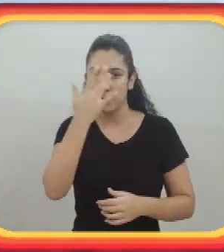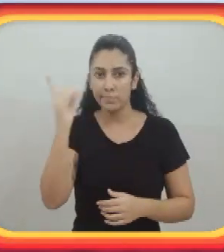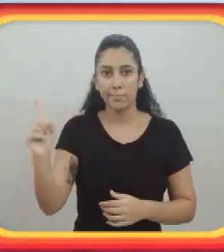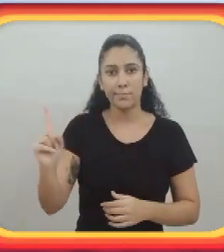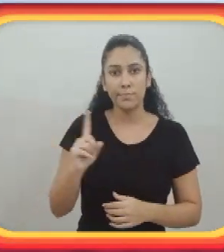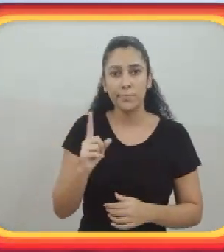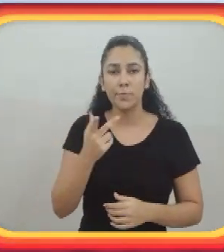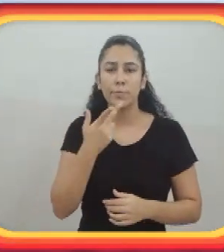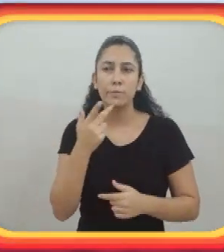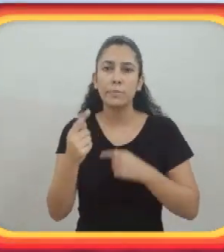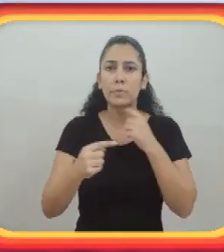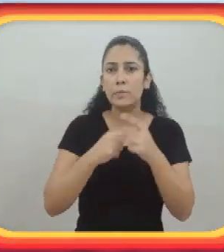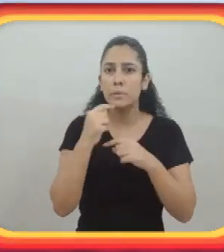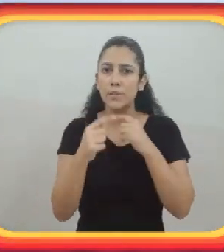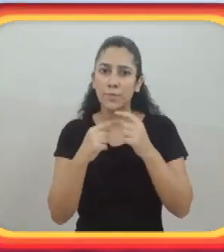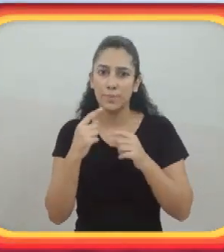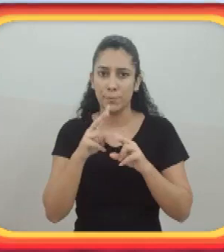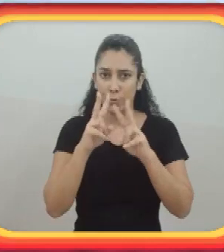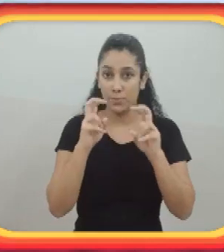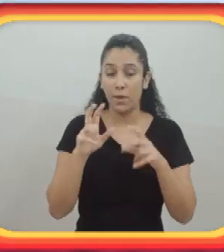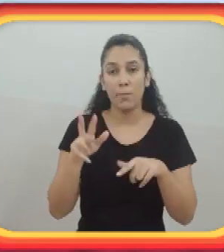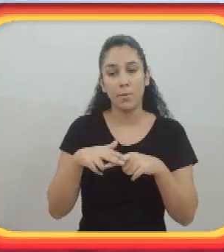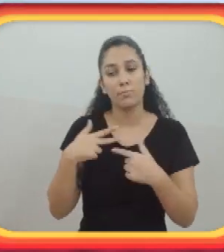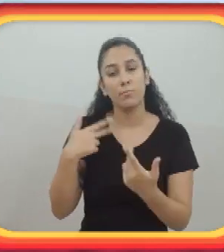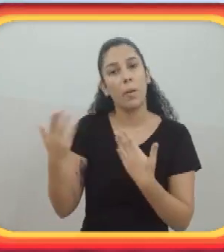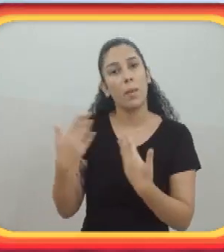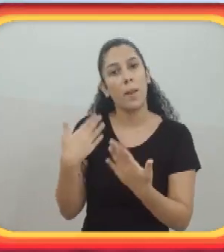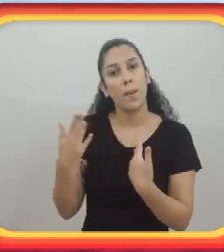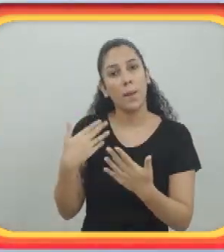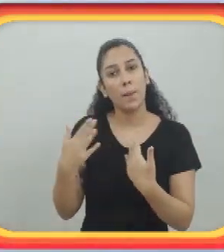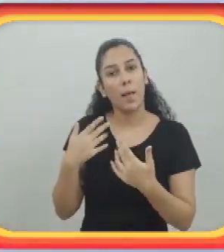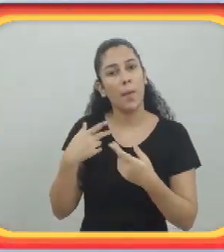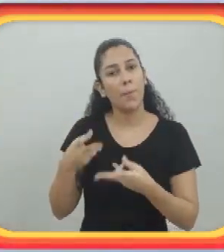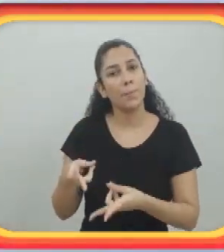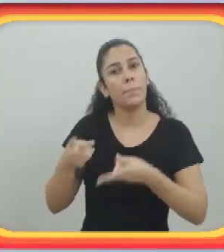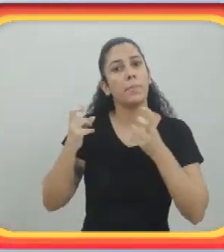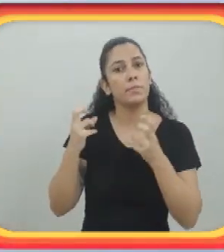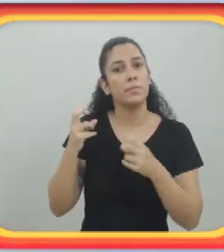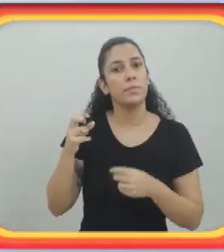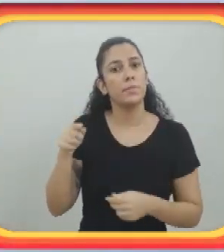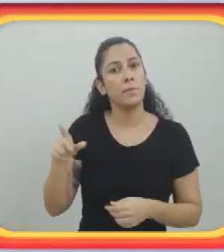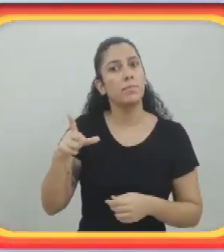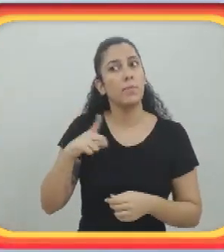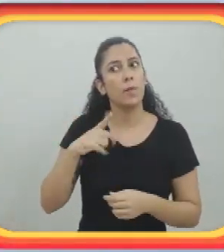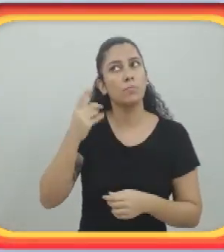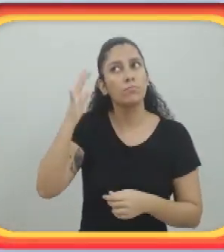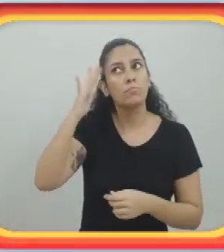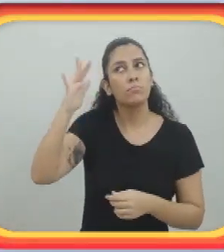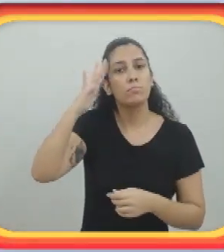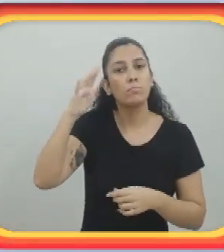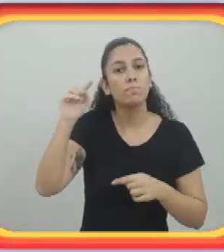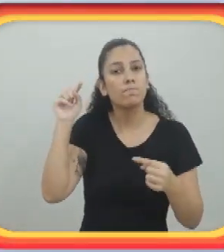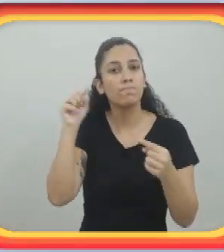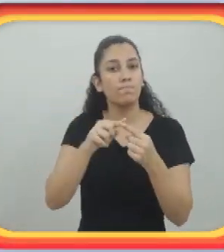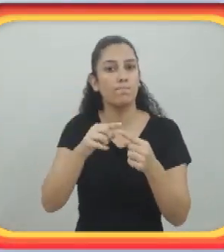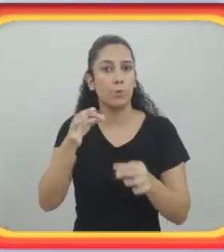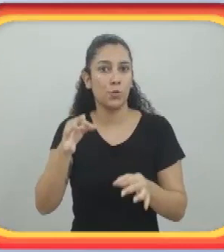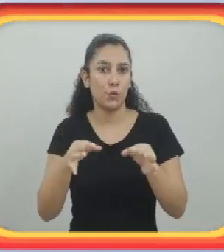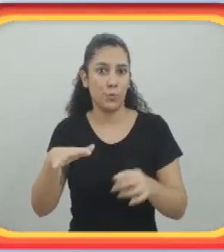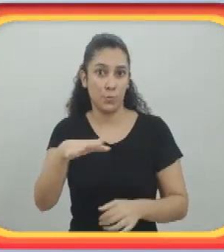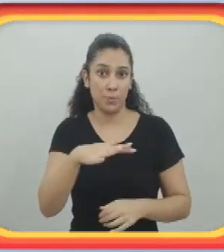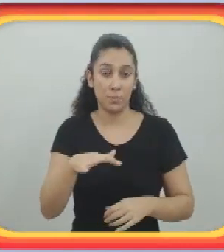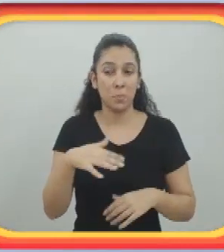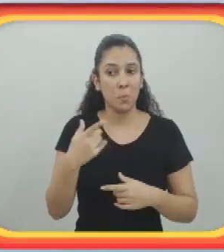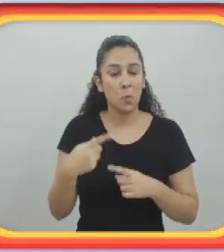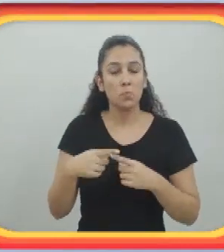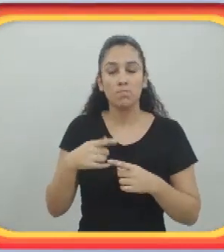com algumas dúvidas, sim, para conversar comigo. Eu percebia que ele tinha um pensamento